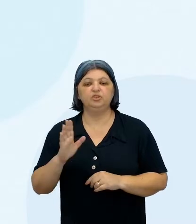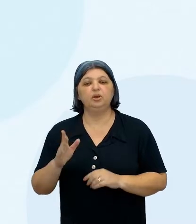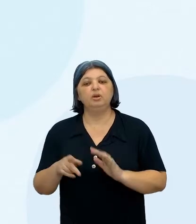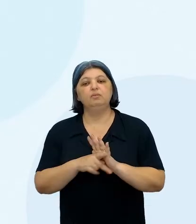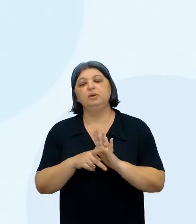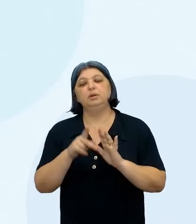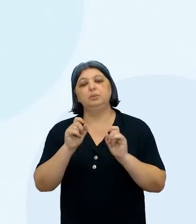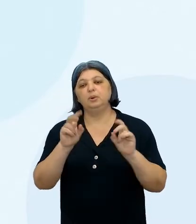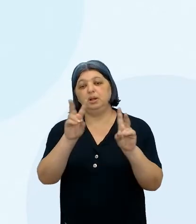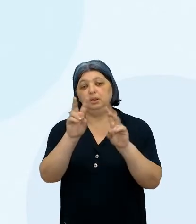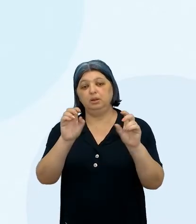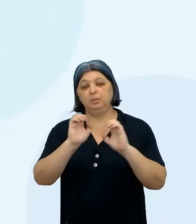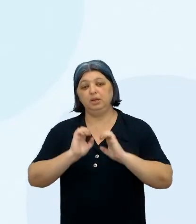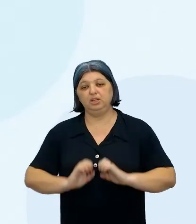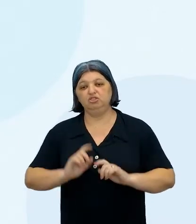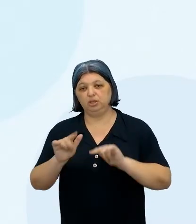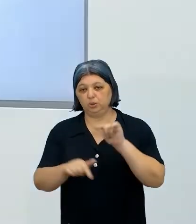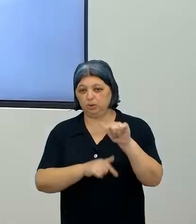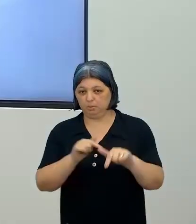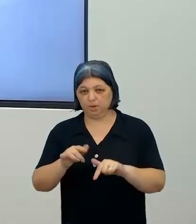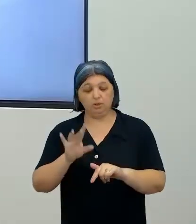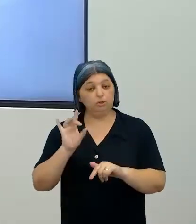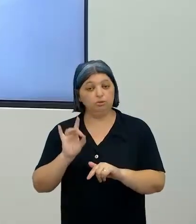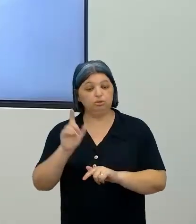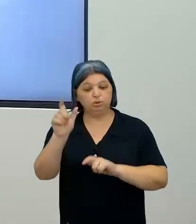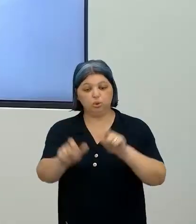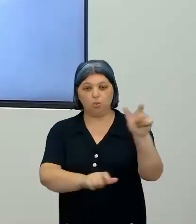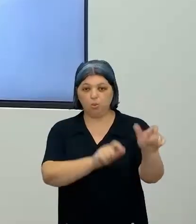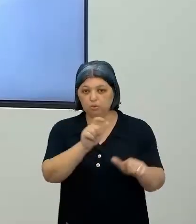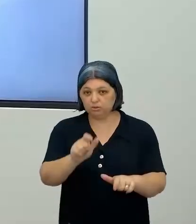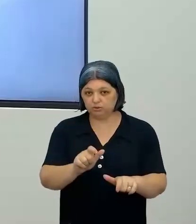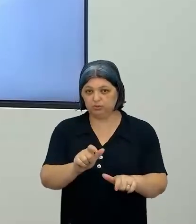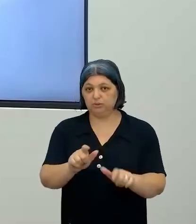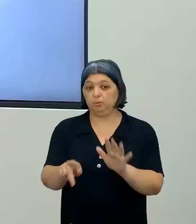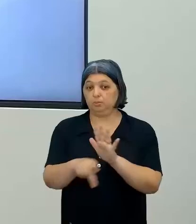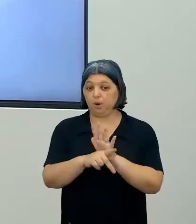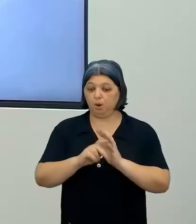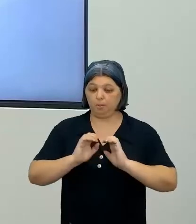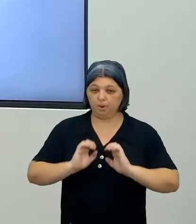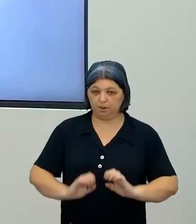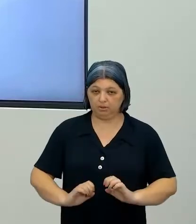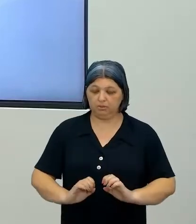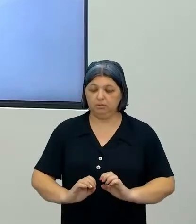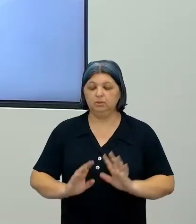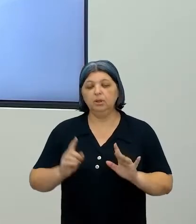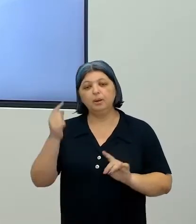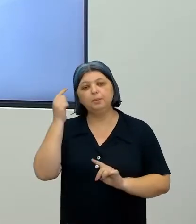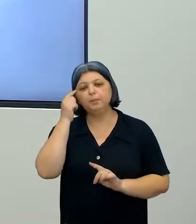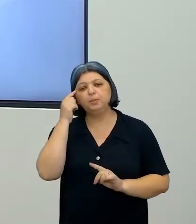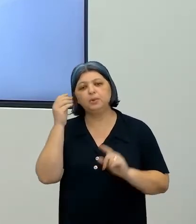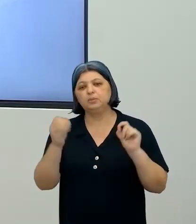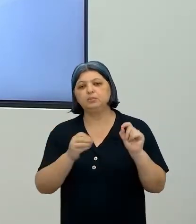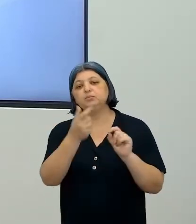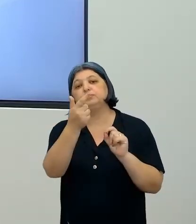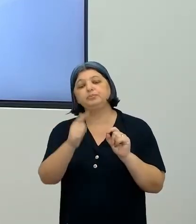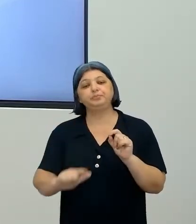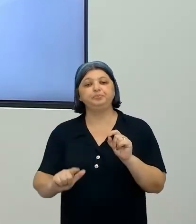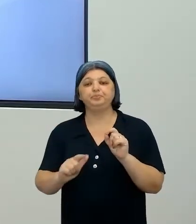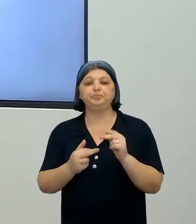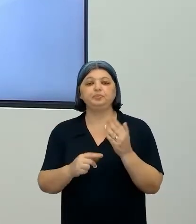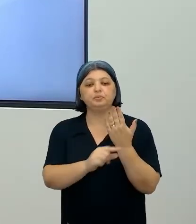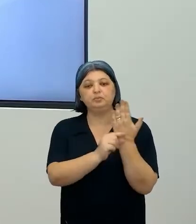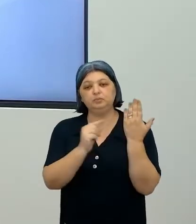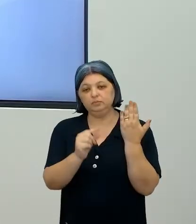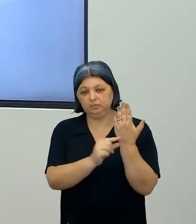do trabalho, eu não estou falando só do indivíduo ser ético, né? Eu tenho em mente um outro autor de sociologia